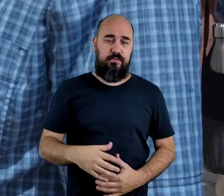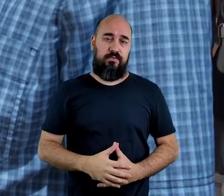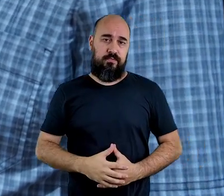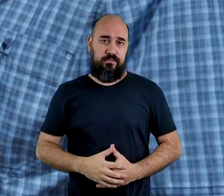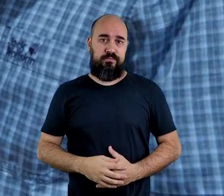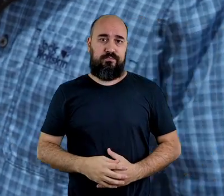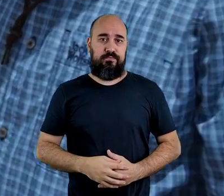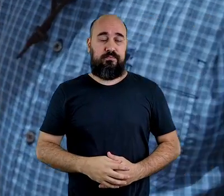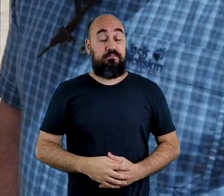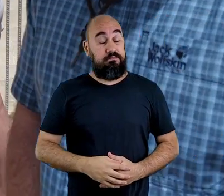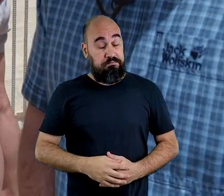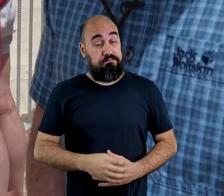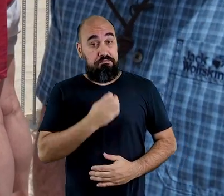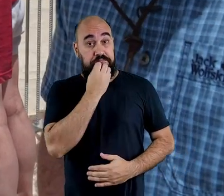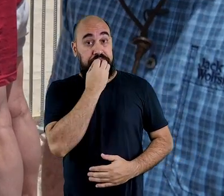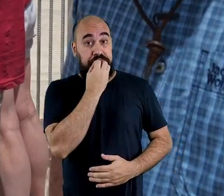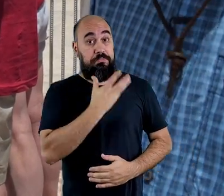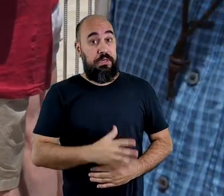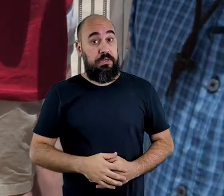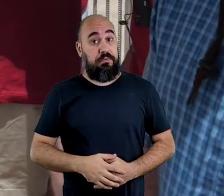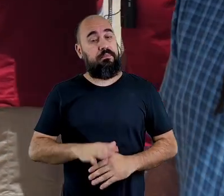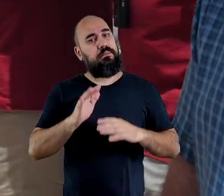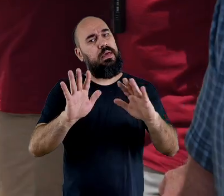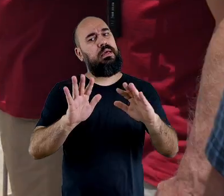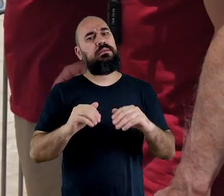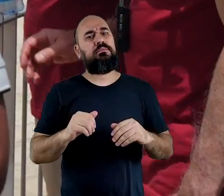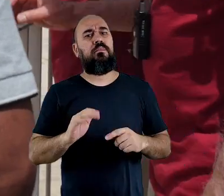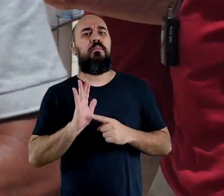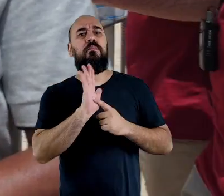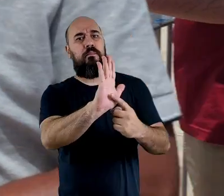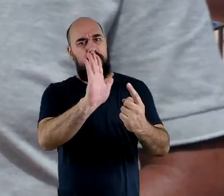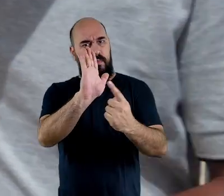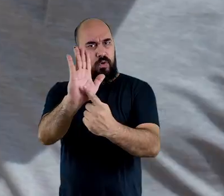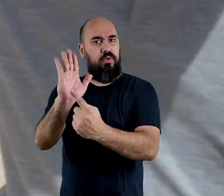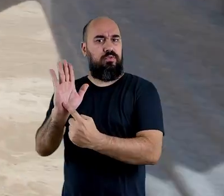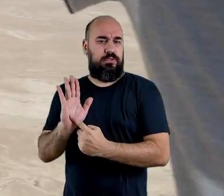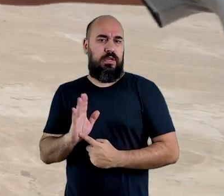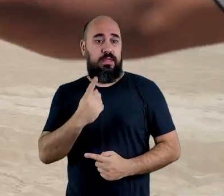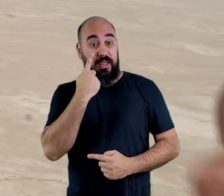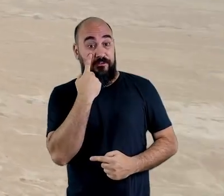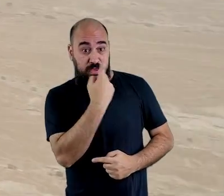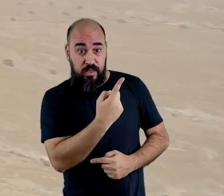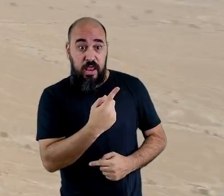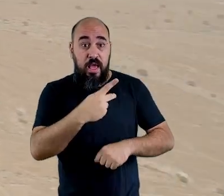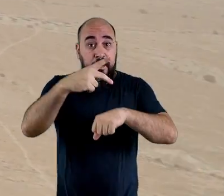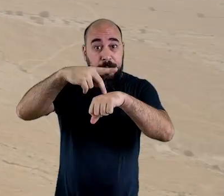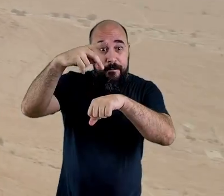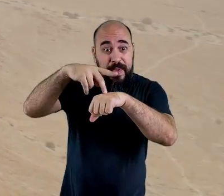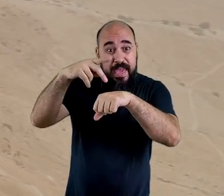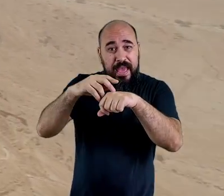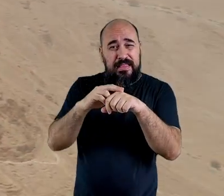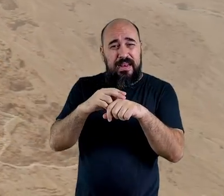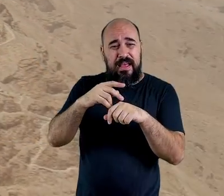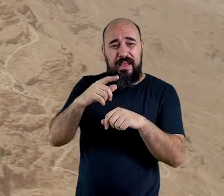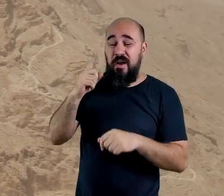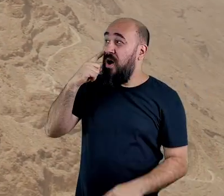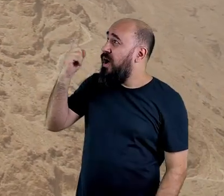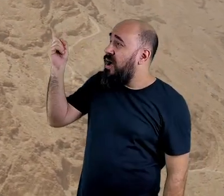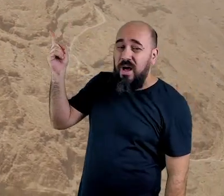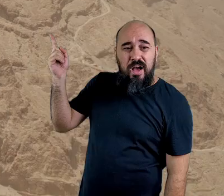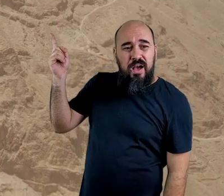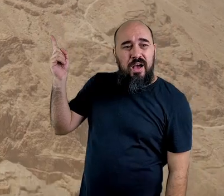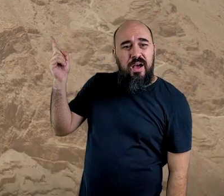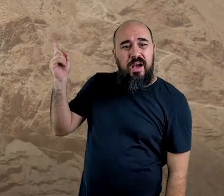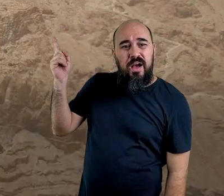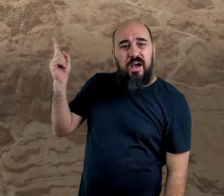bem. Mas nós ainda temos muita coisa para mostrar para você. Está vendo aquela estrutura de pedra lá embaixo? Aquilo ali é uma fortaleza romana